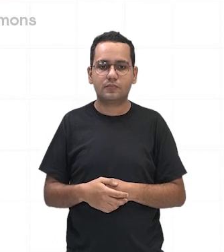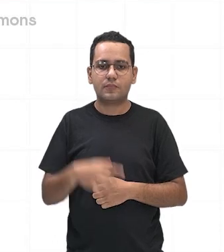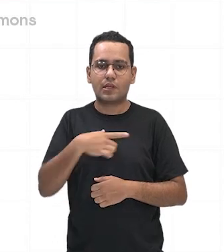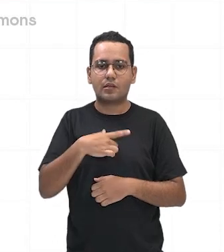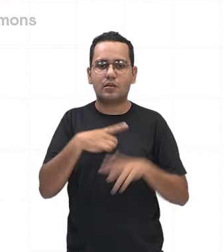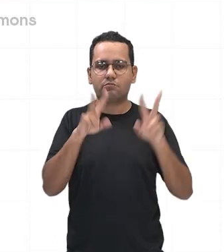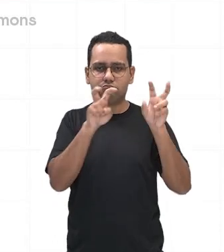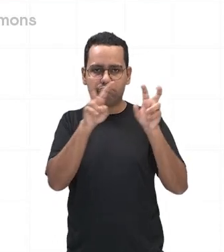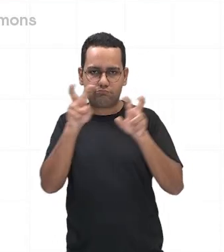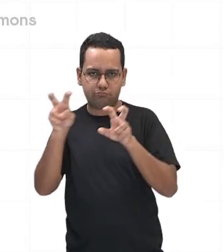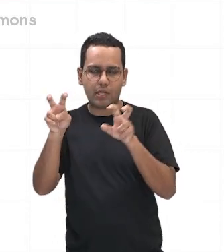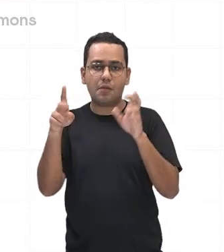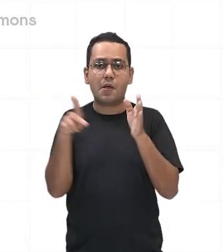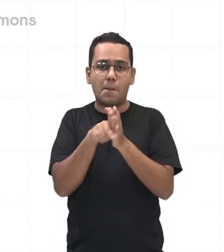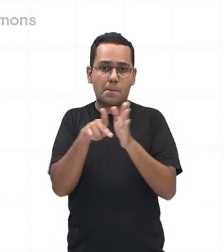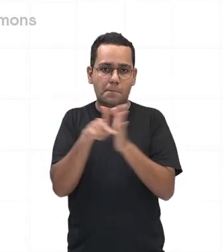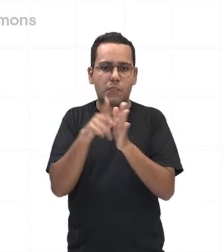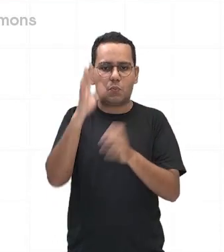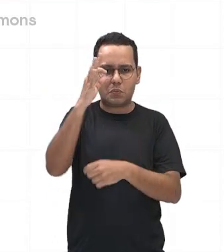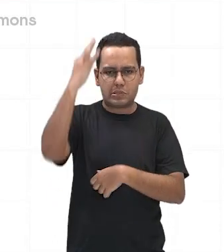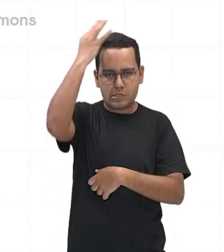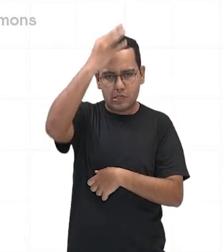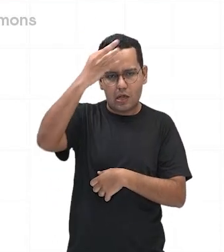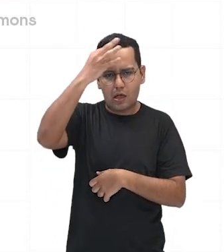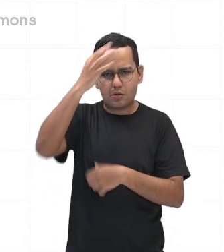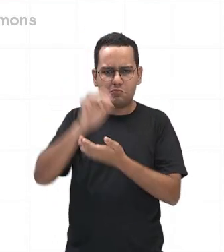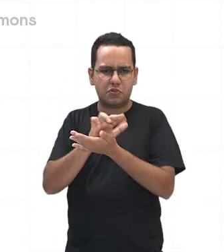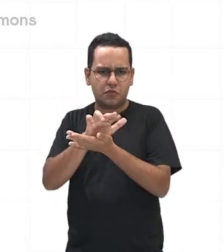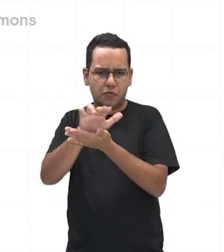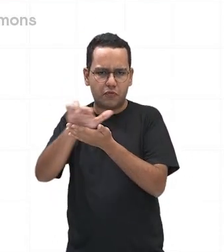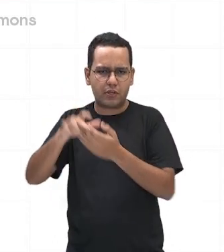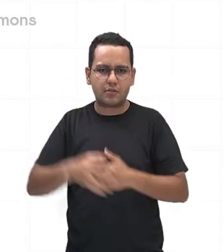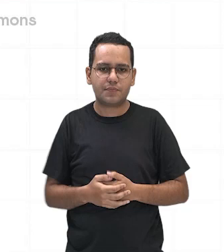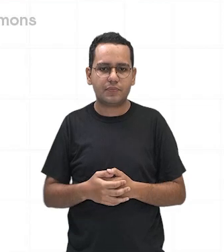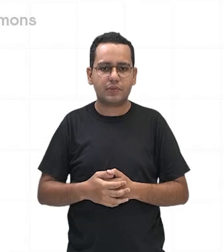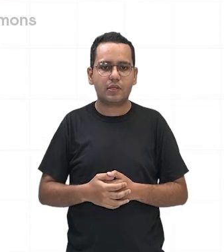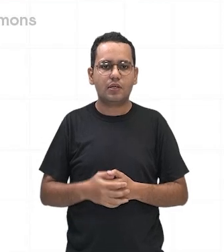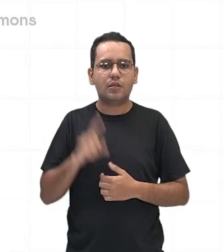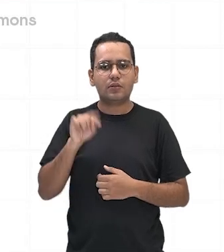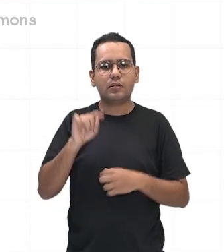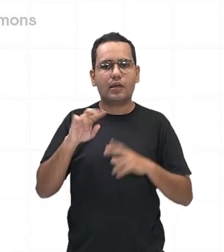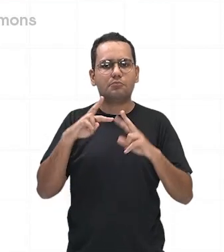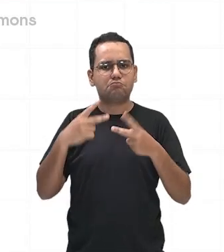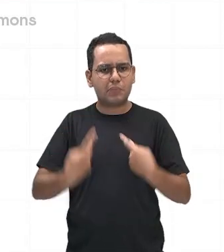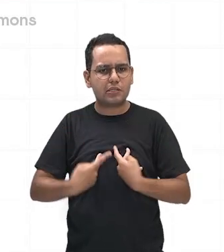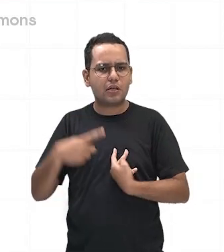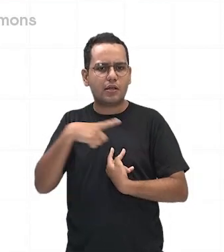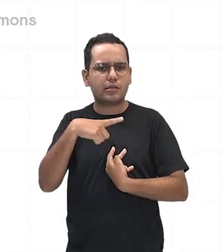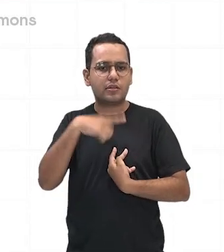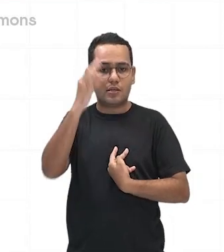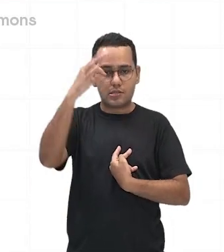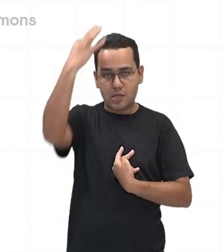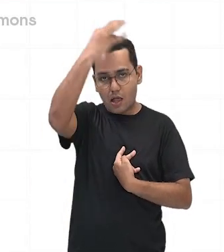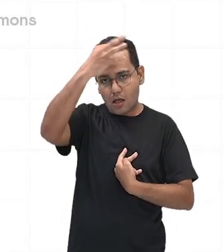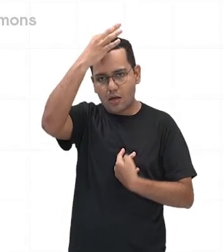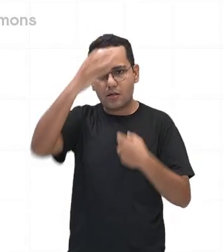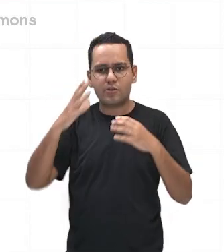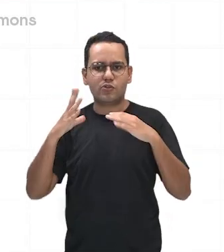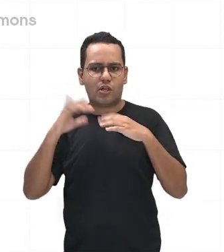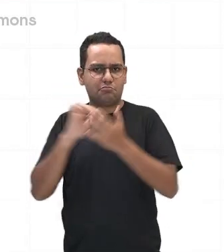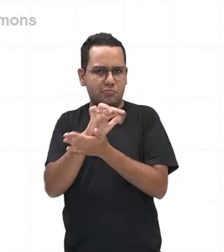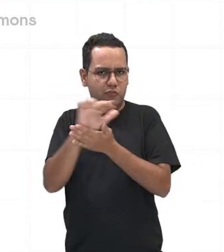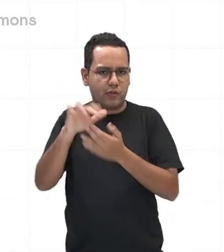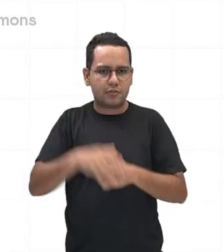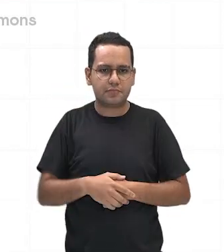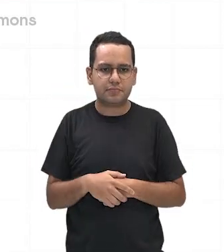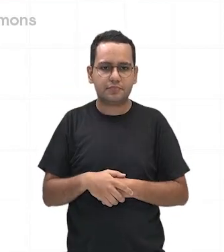sacros religiosos, a pintura enfatiza a representação da humanização dos santos e figuras angelicais. As pinturas